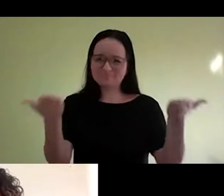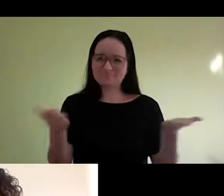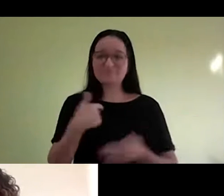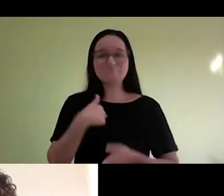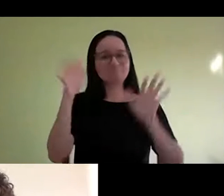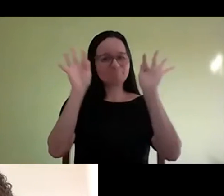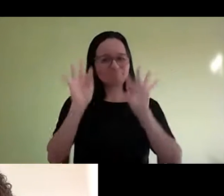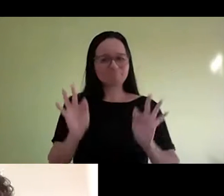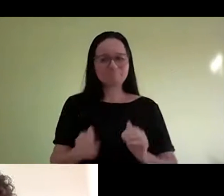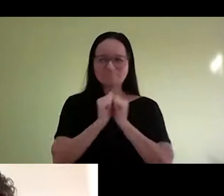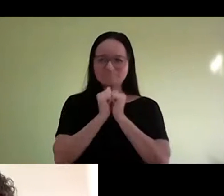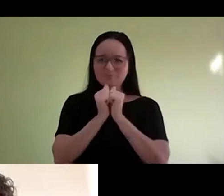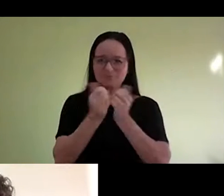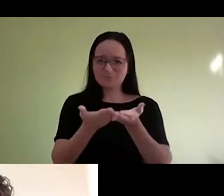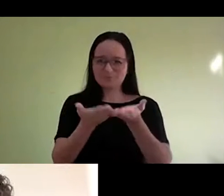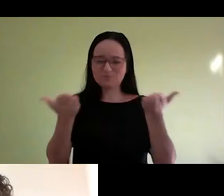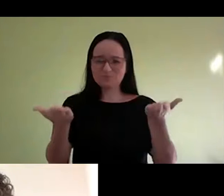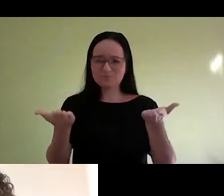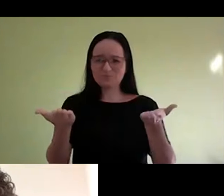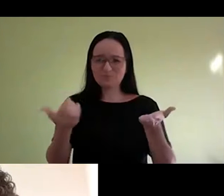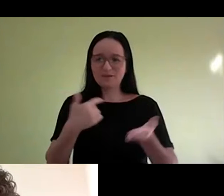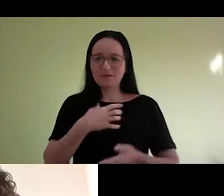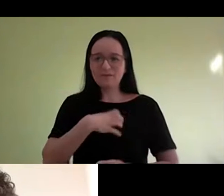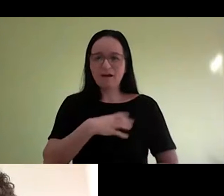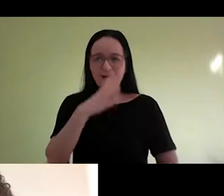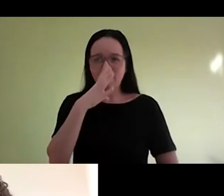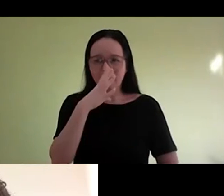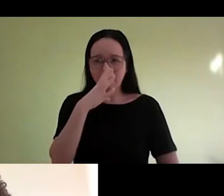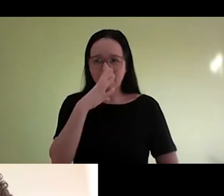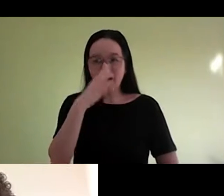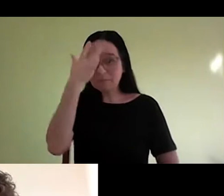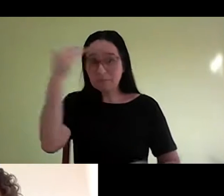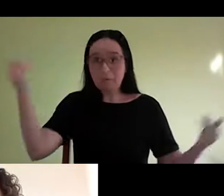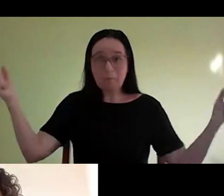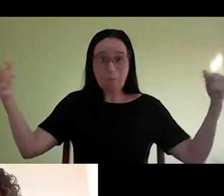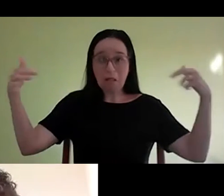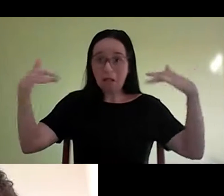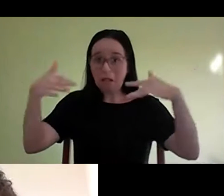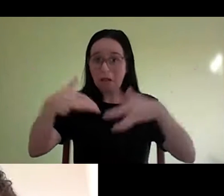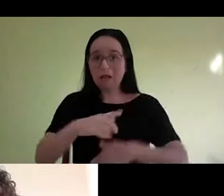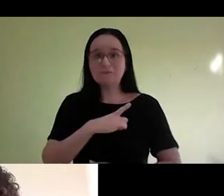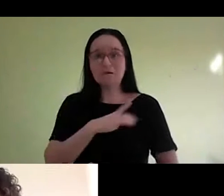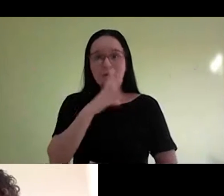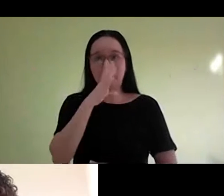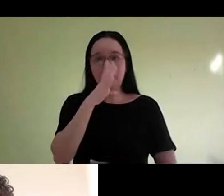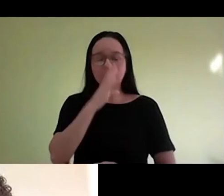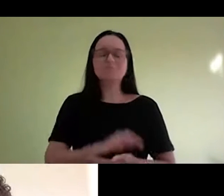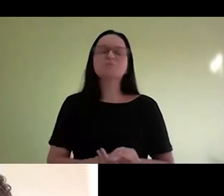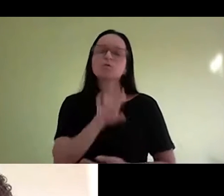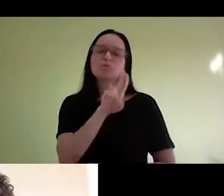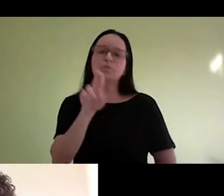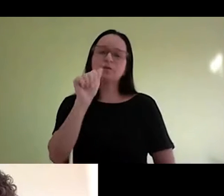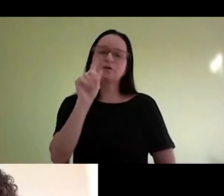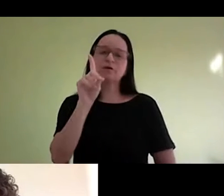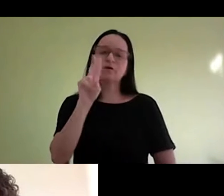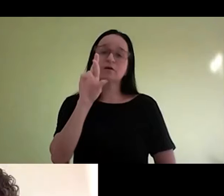de estar aqui. Estou bastante impressionada pela quantidade de gente. O meu nome é Adriana Nascimento. Atualmente, eu